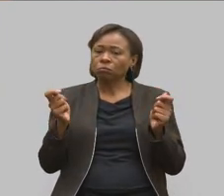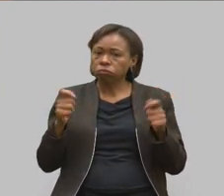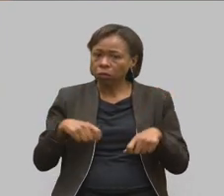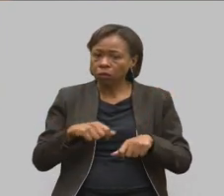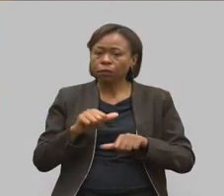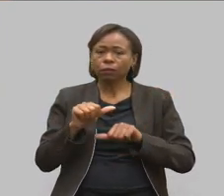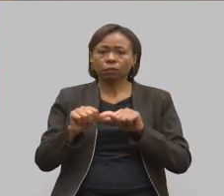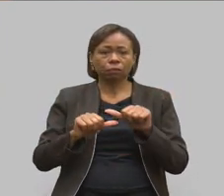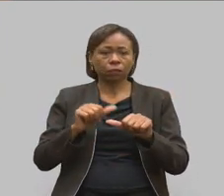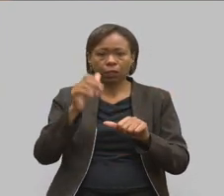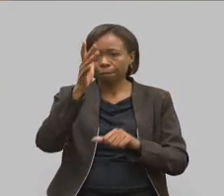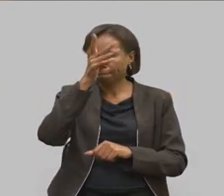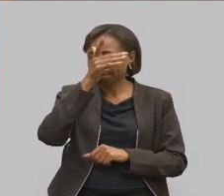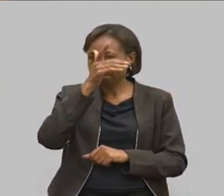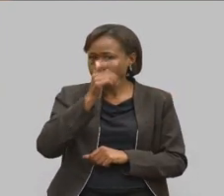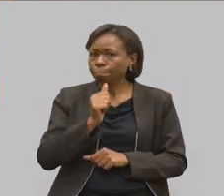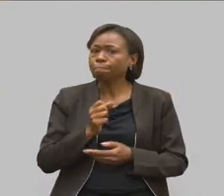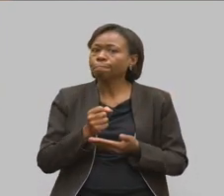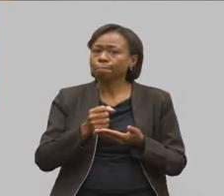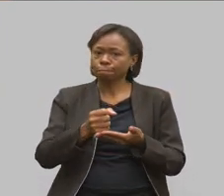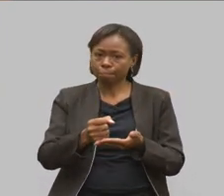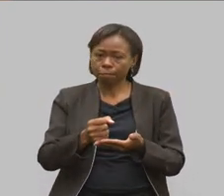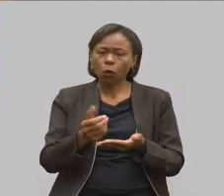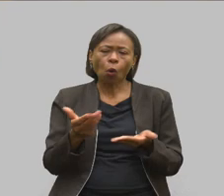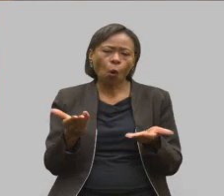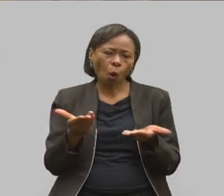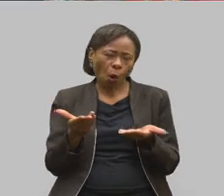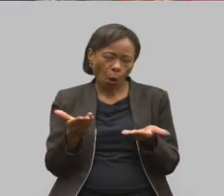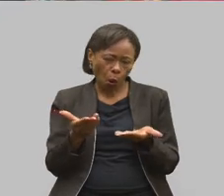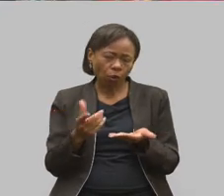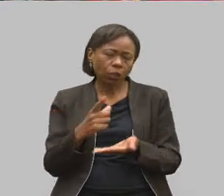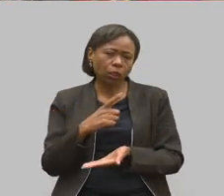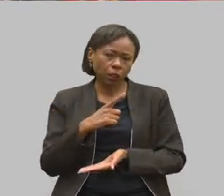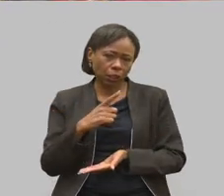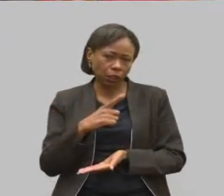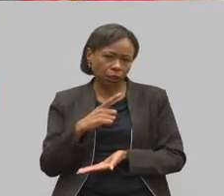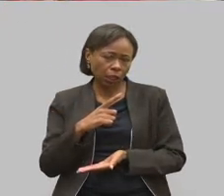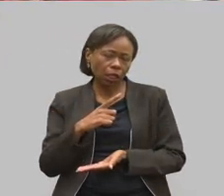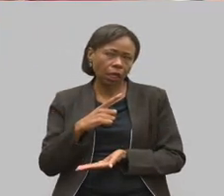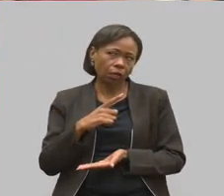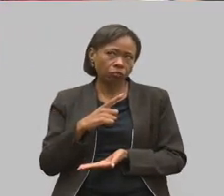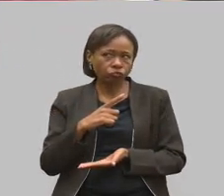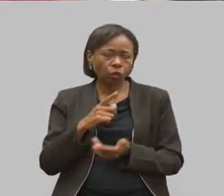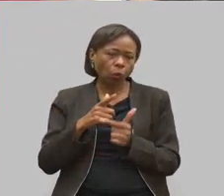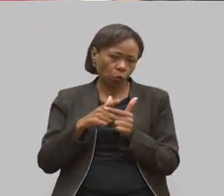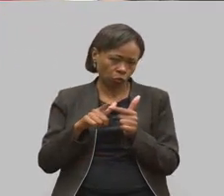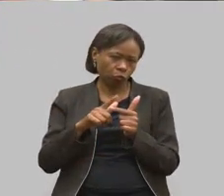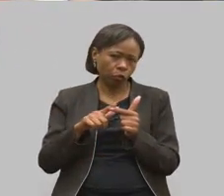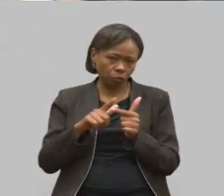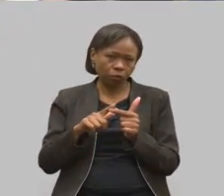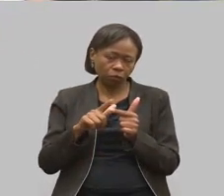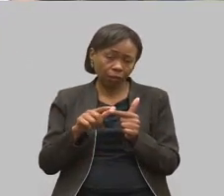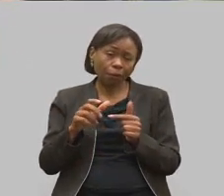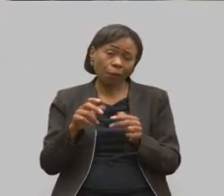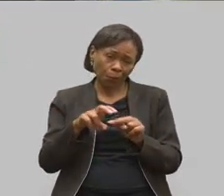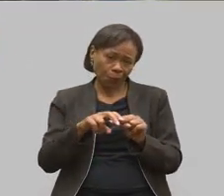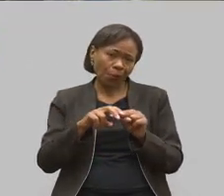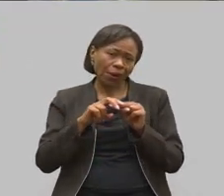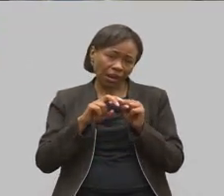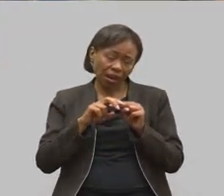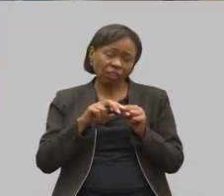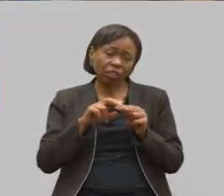salvá-lo Hoje ele tem alguns comprometimentos mais em função dessa parada